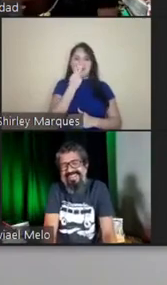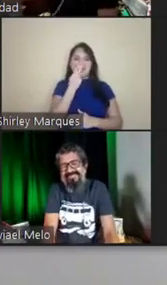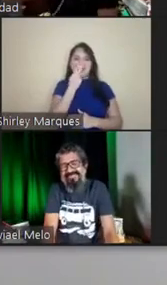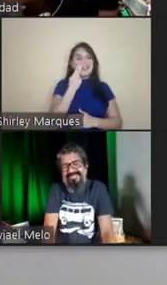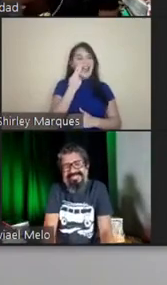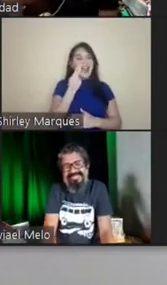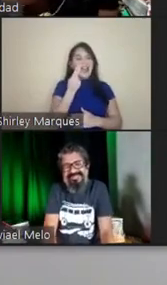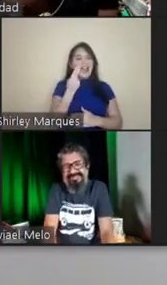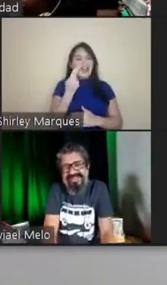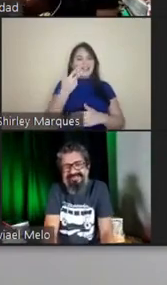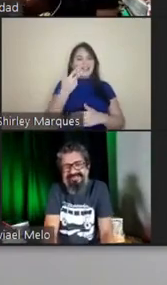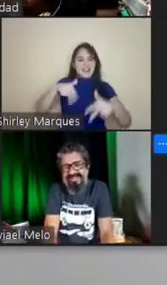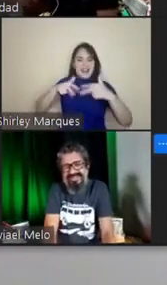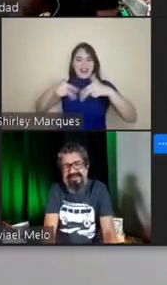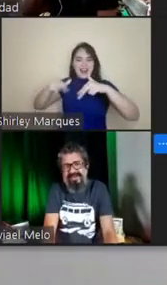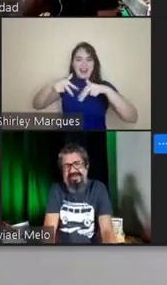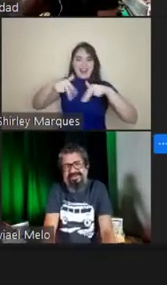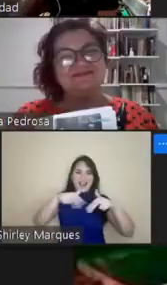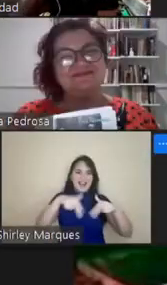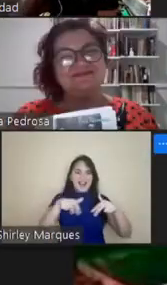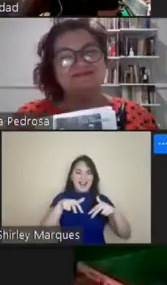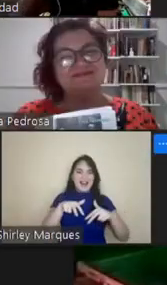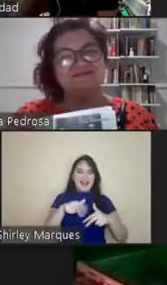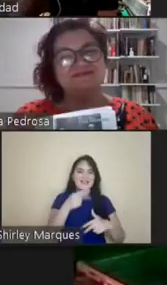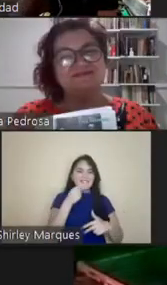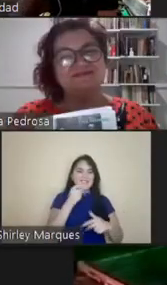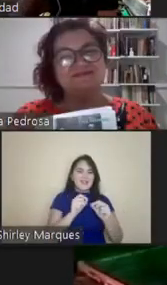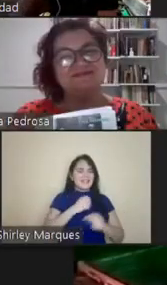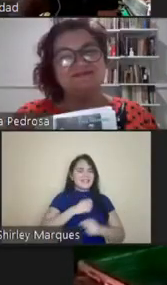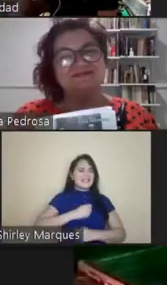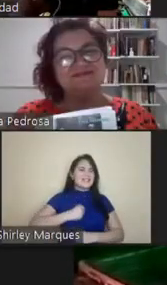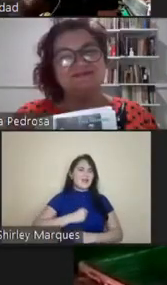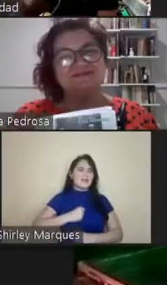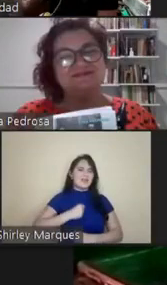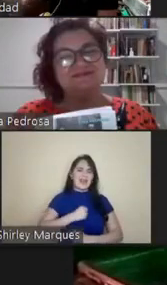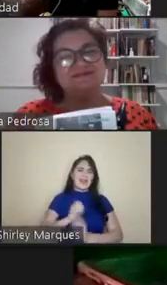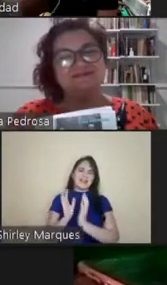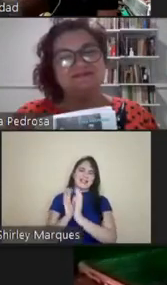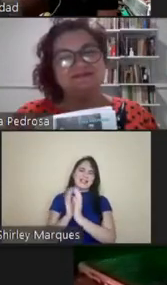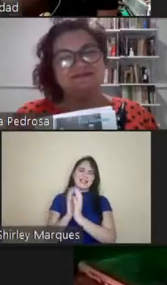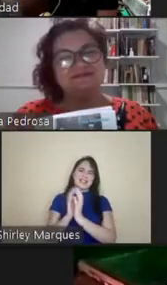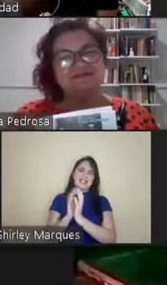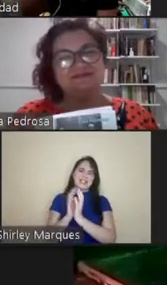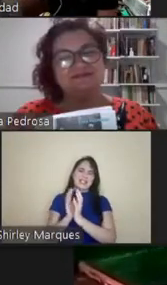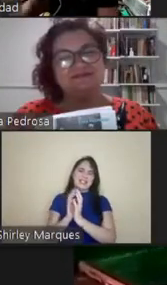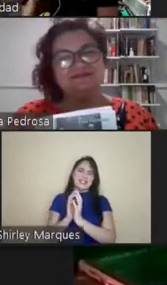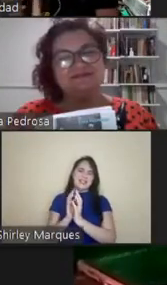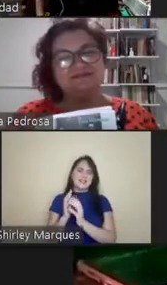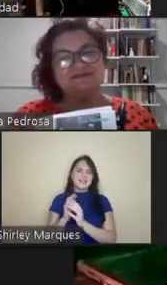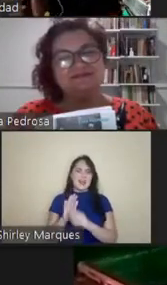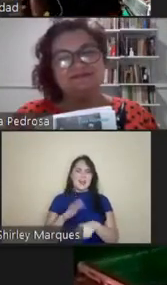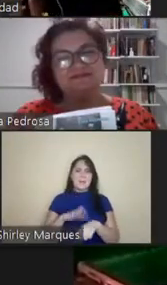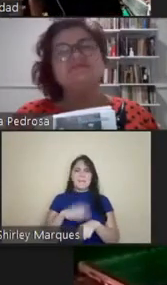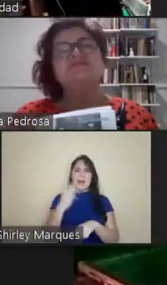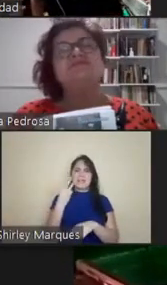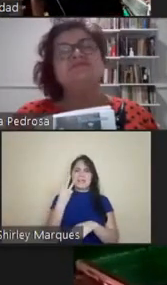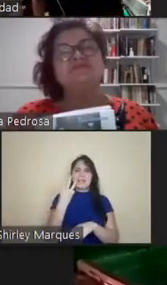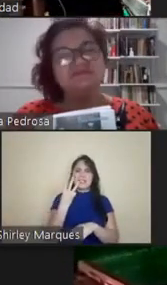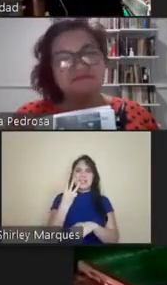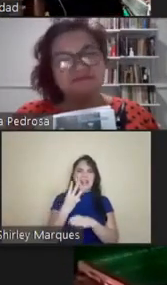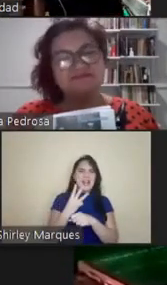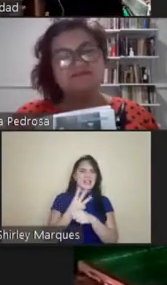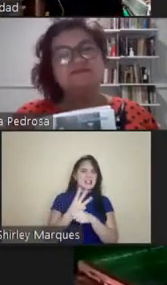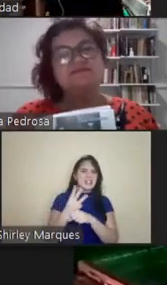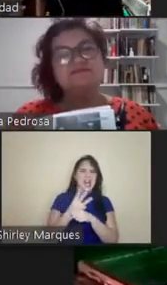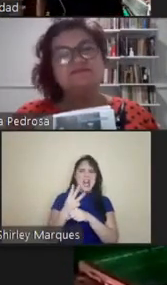E aí, Marcelino falou, e a gente falando, rapaz, que saudade do Recife, né? Eu estava falando, rapaz, que tem mais de 3 anos que eu não vou em Recife, rapaz.